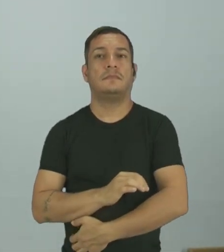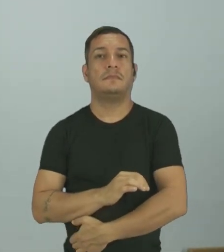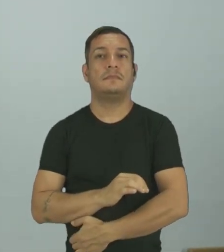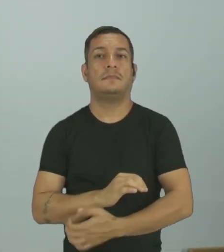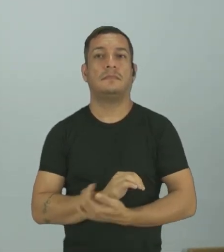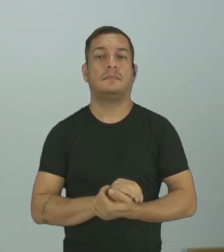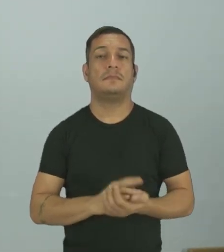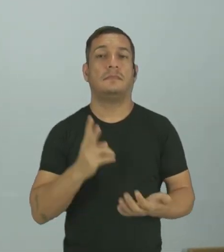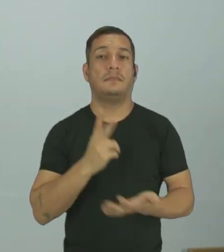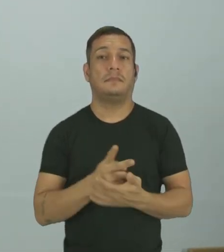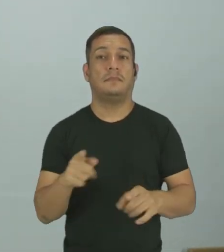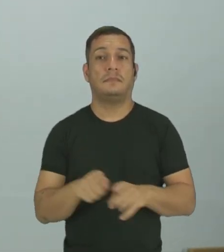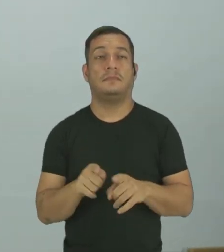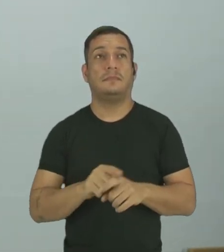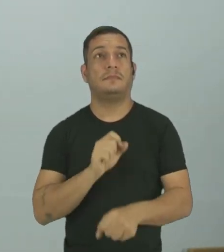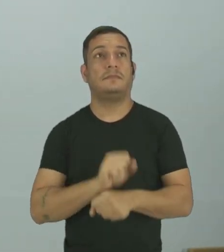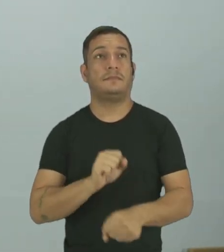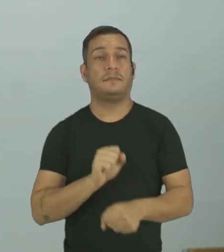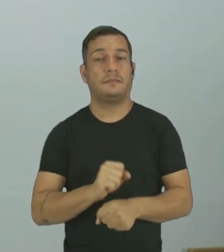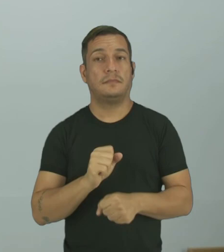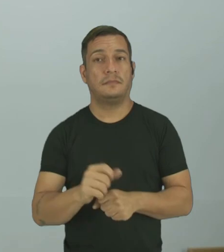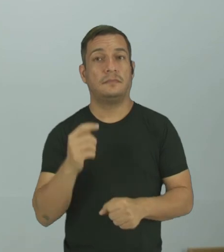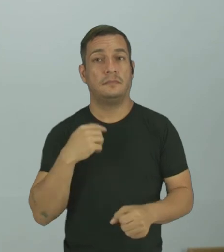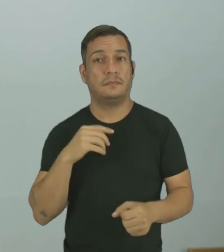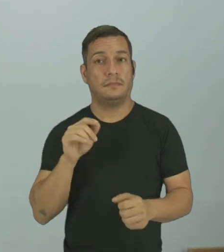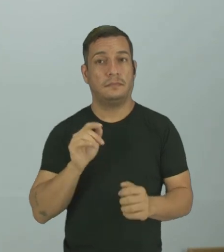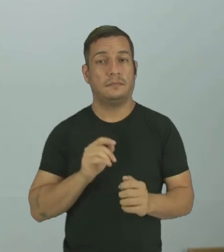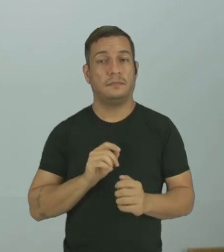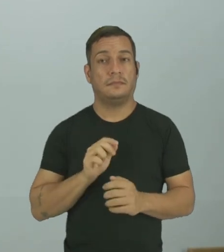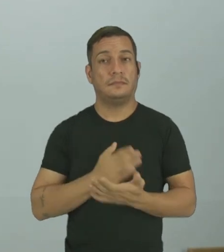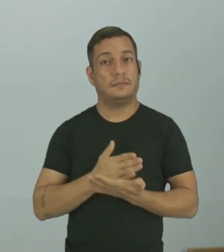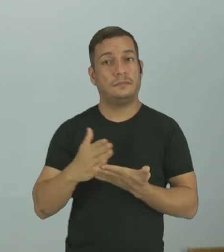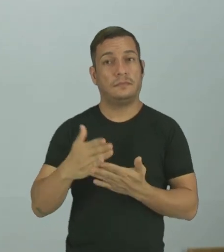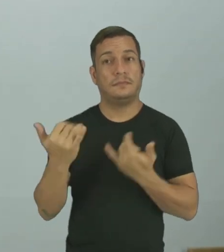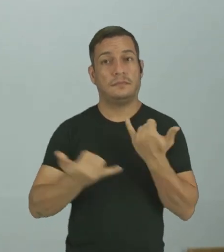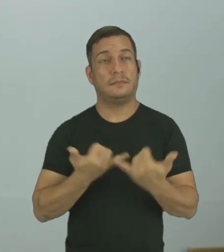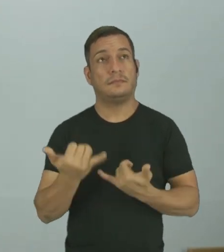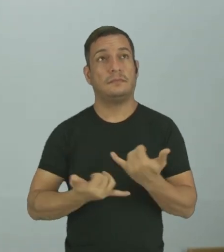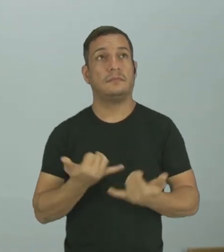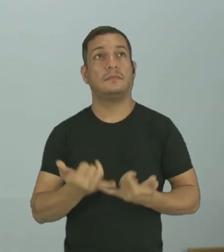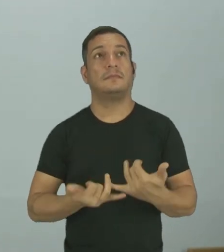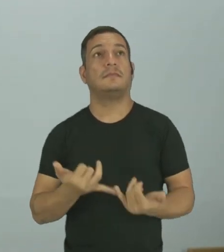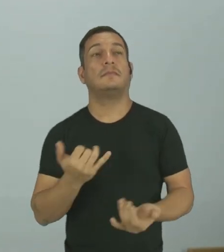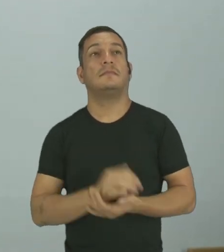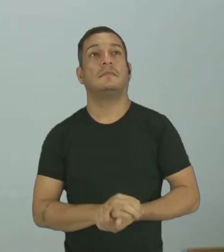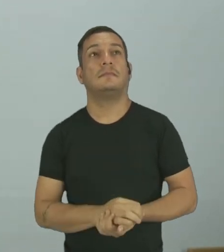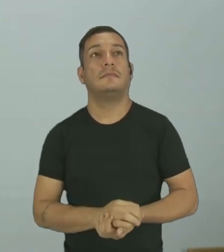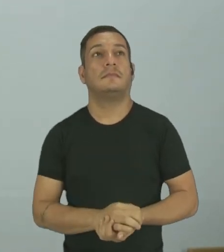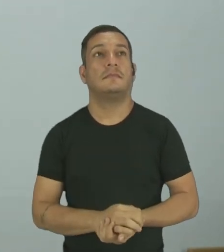Devemos sempre esperar a sua vez para iniciar as brincadeiras.